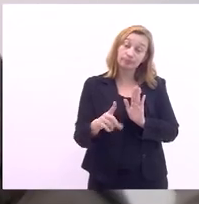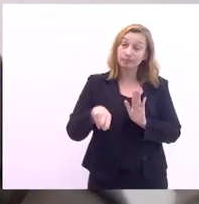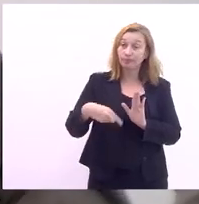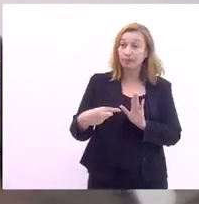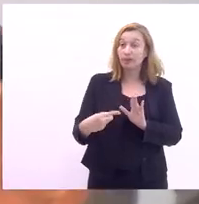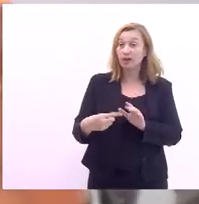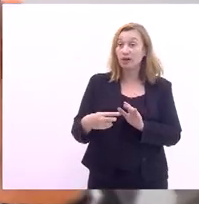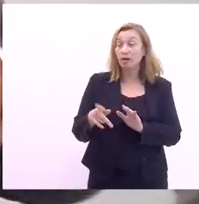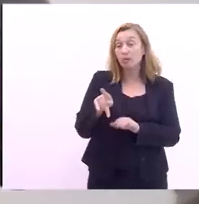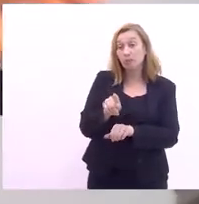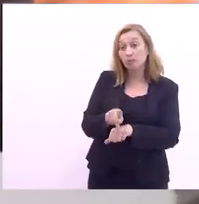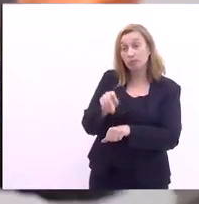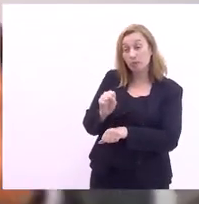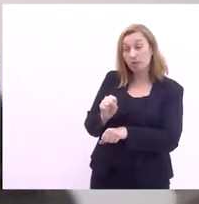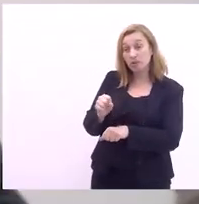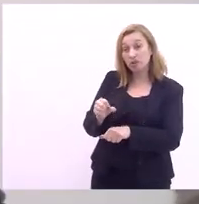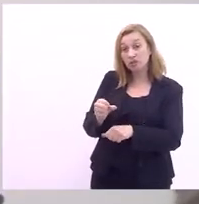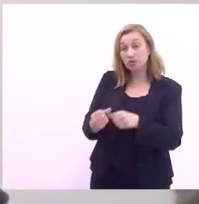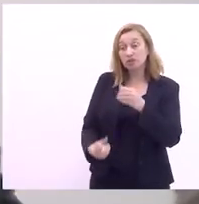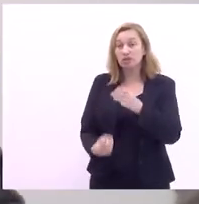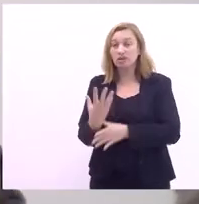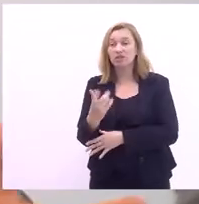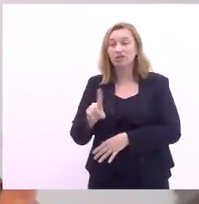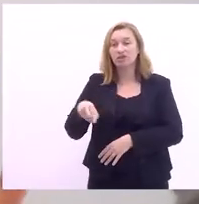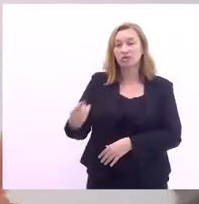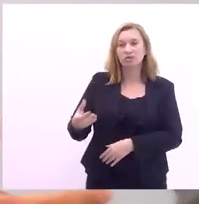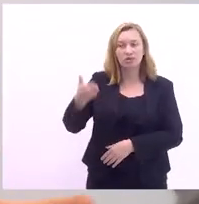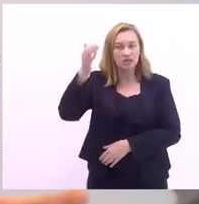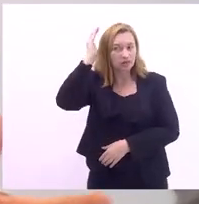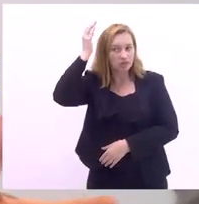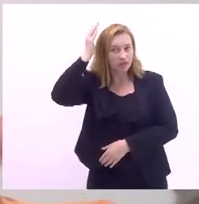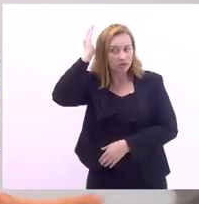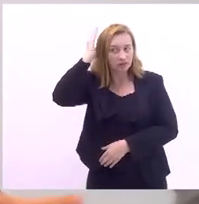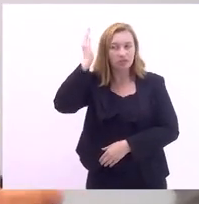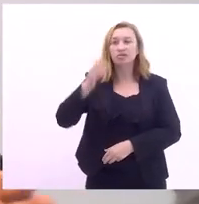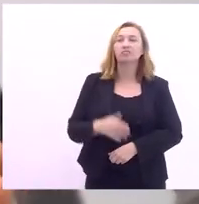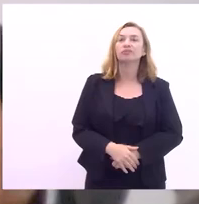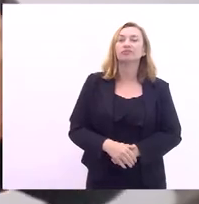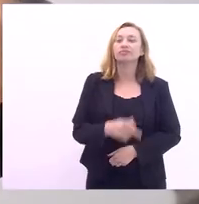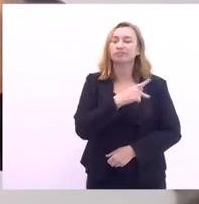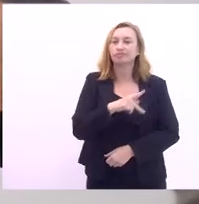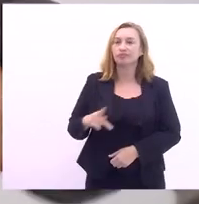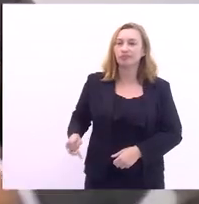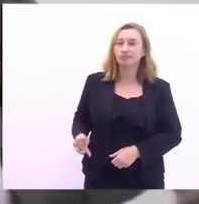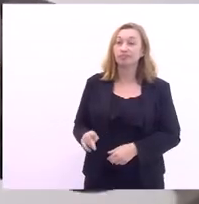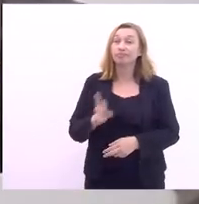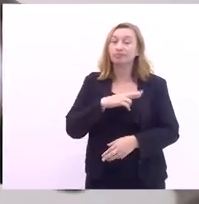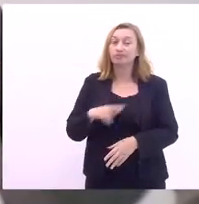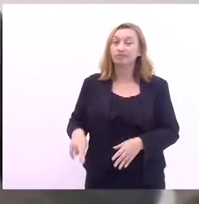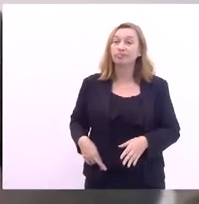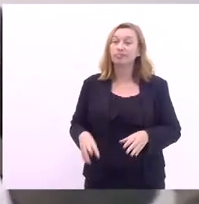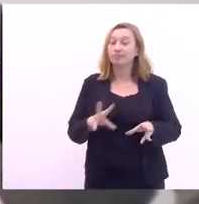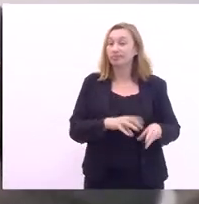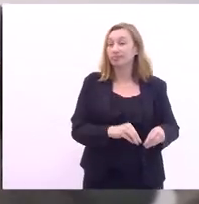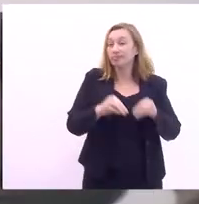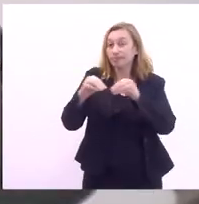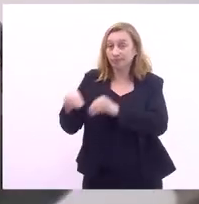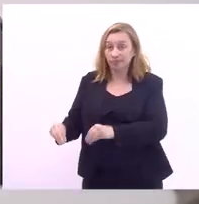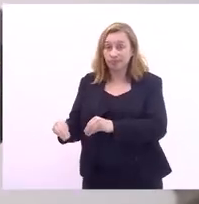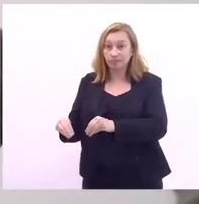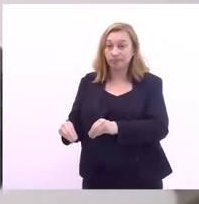pós-constituinte, veio com Fernando Henrique Cardoso, presidente da República. Quer dizer, a transferência